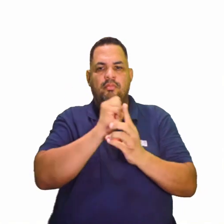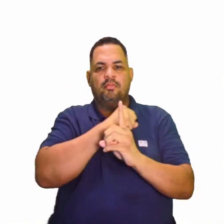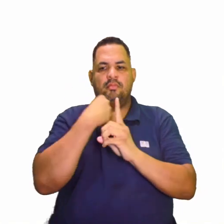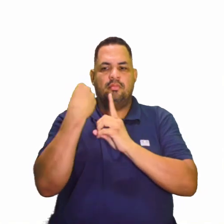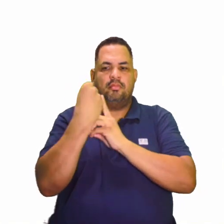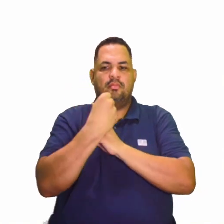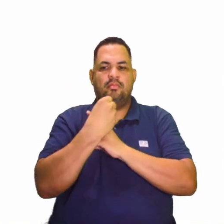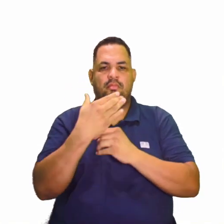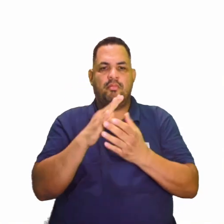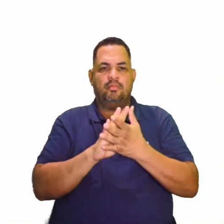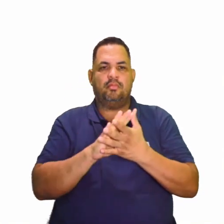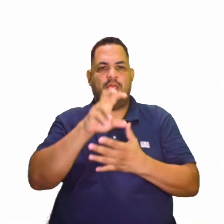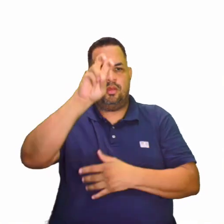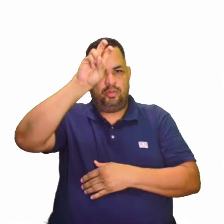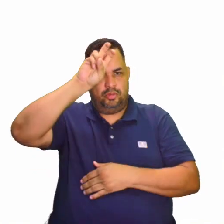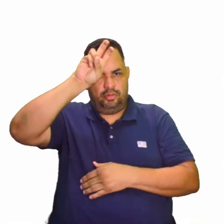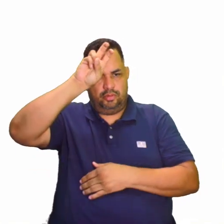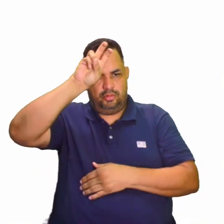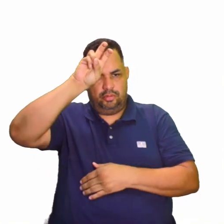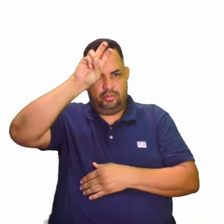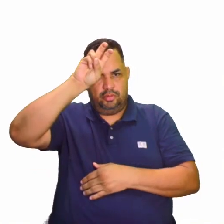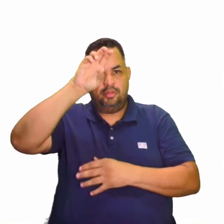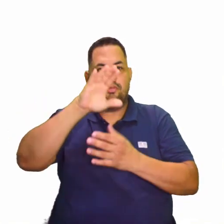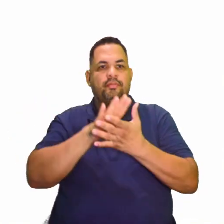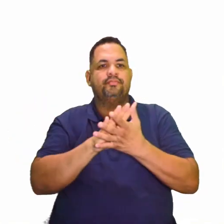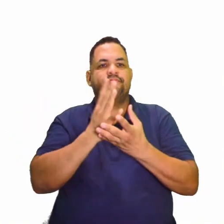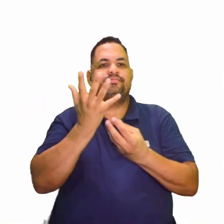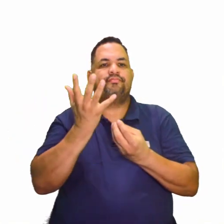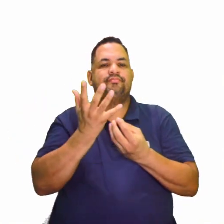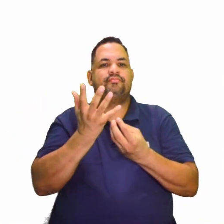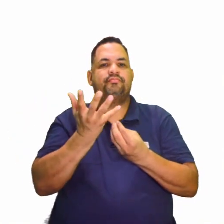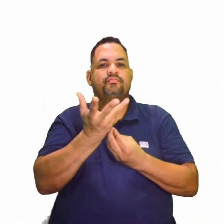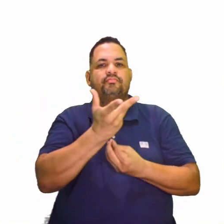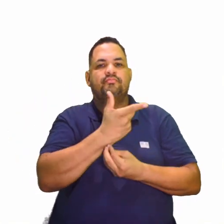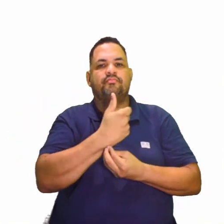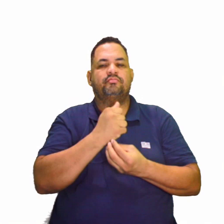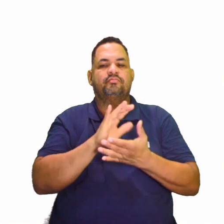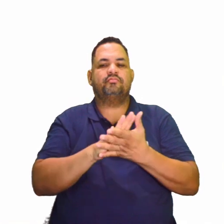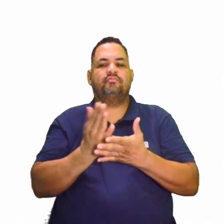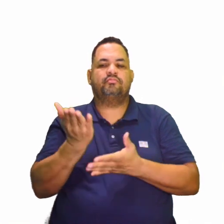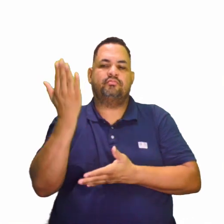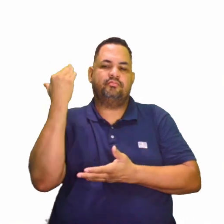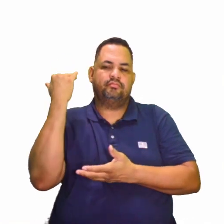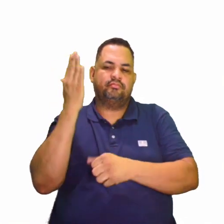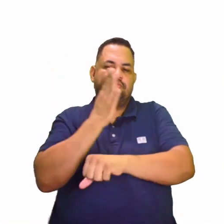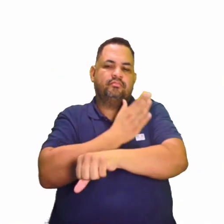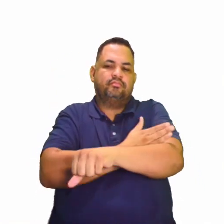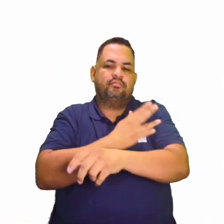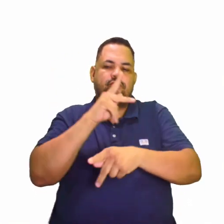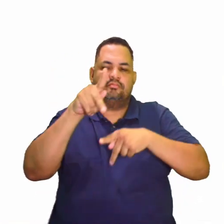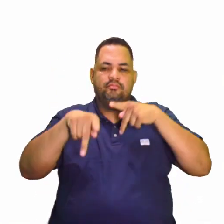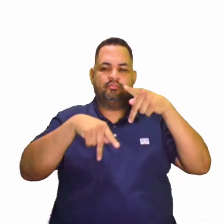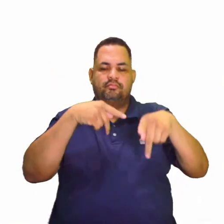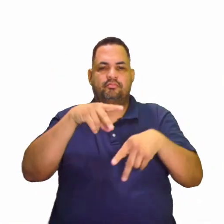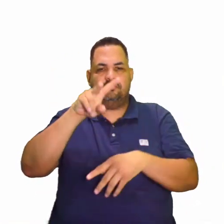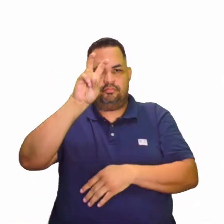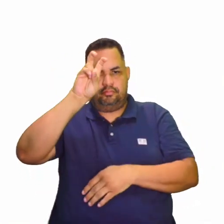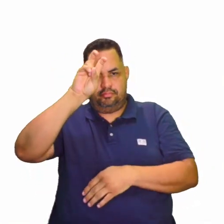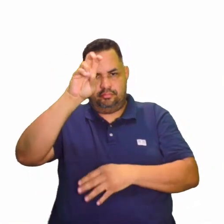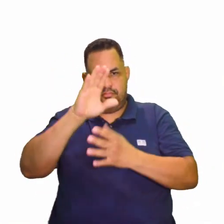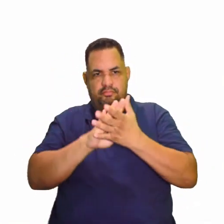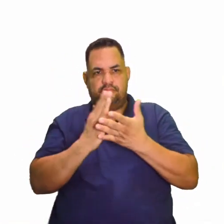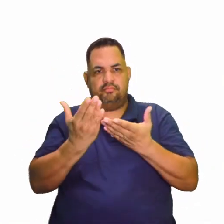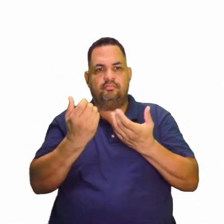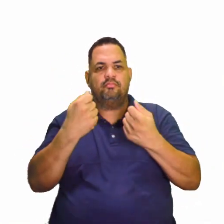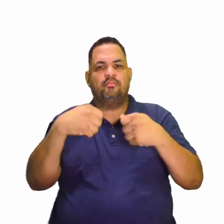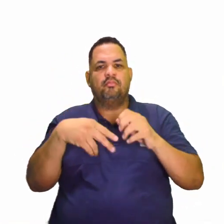sociedades, né? Como, por exemplo, o Egito. A arte no período antigo dos povos egípcios, podemos